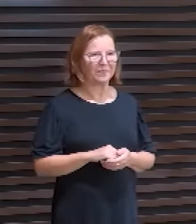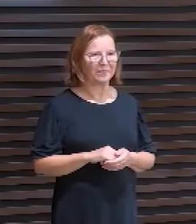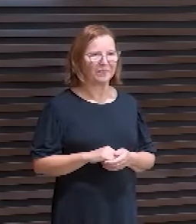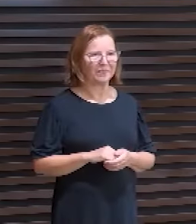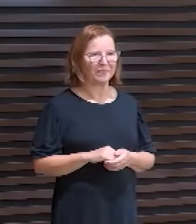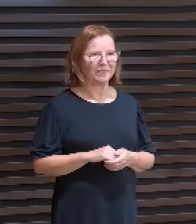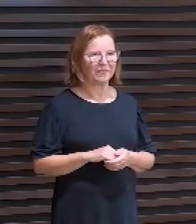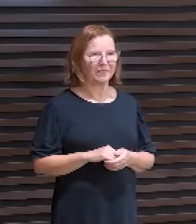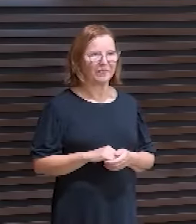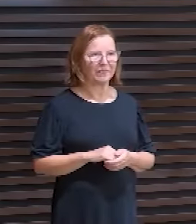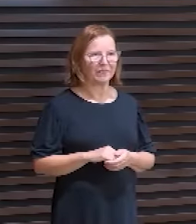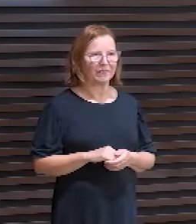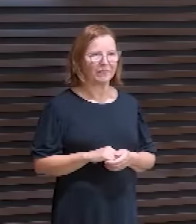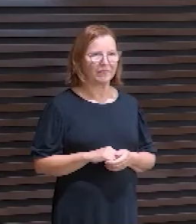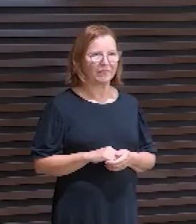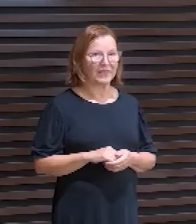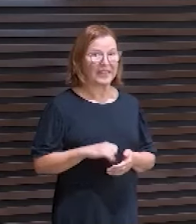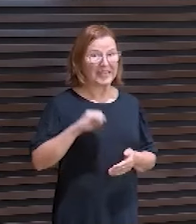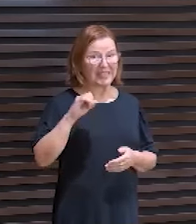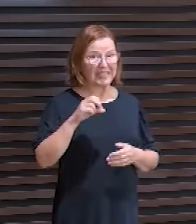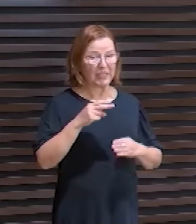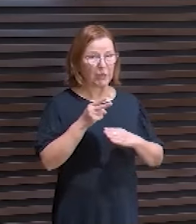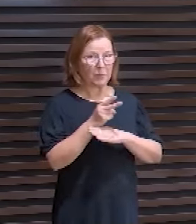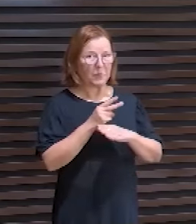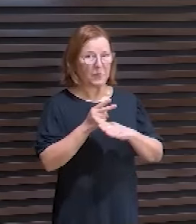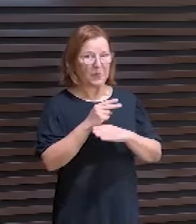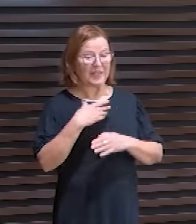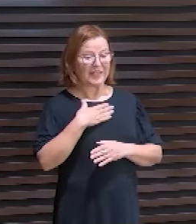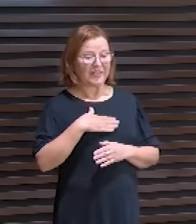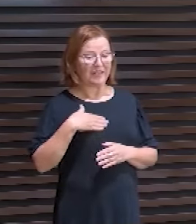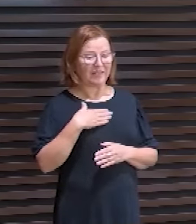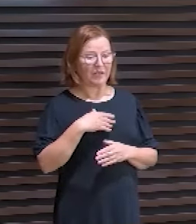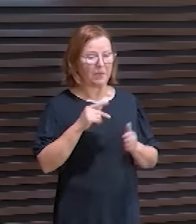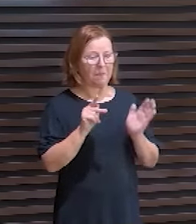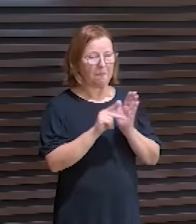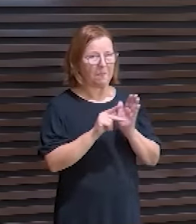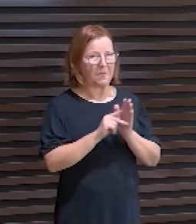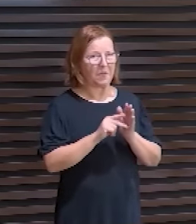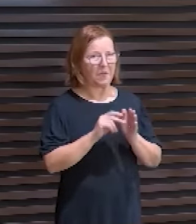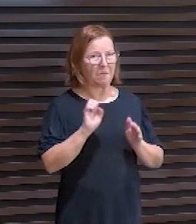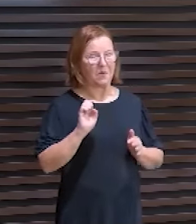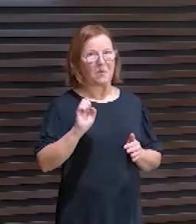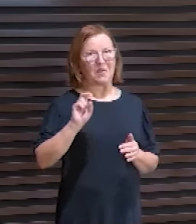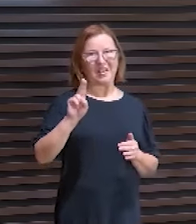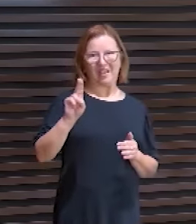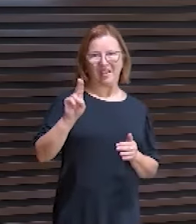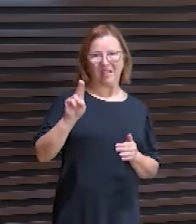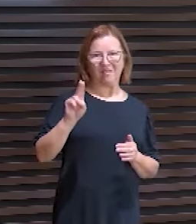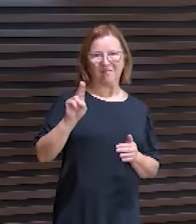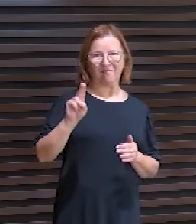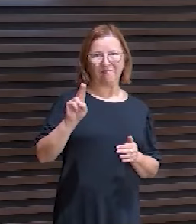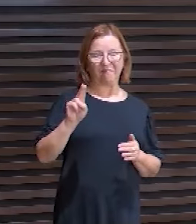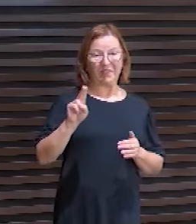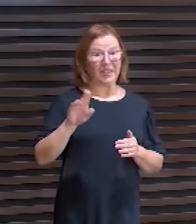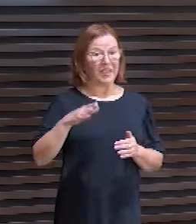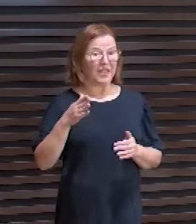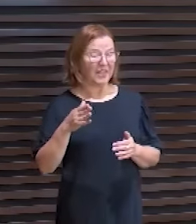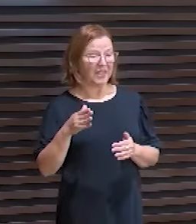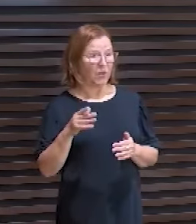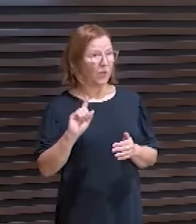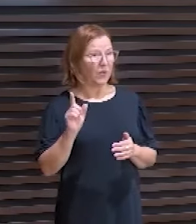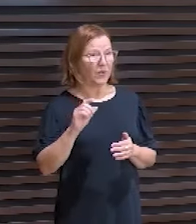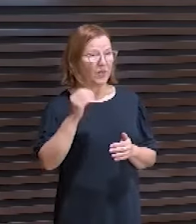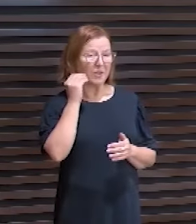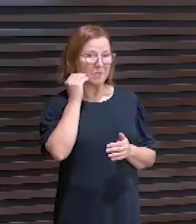de eh satisfazer o próprio ego obviamente que não é isso que os casais experimentam por